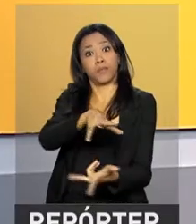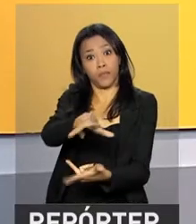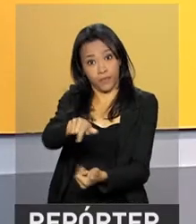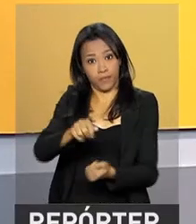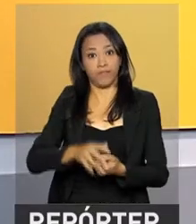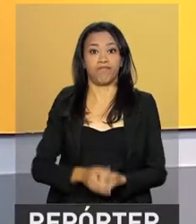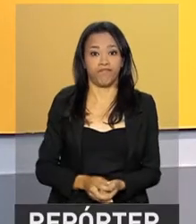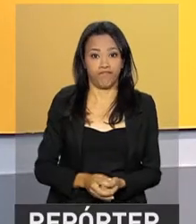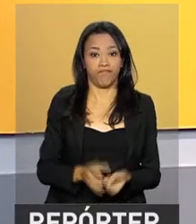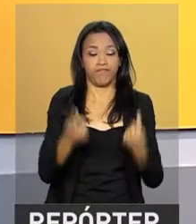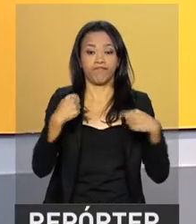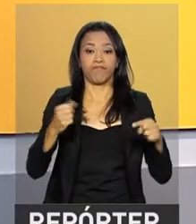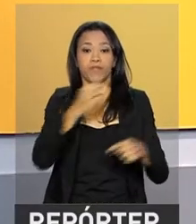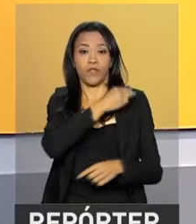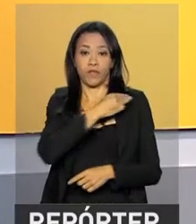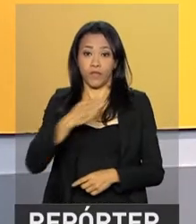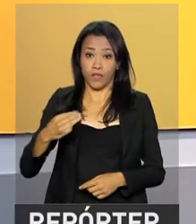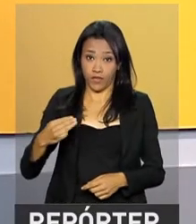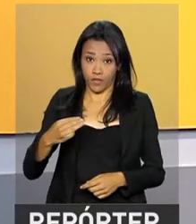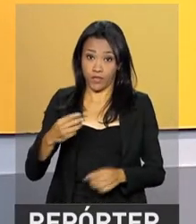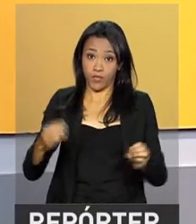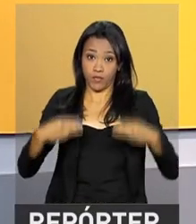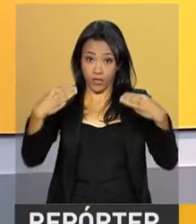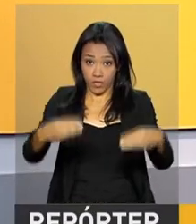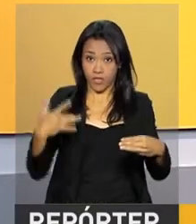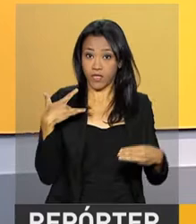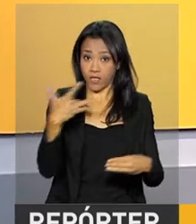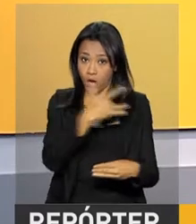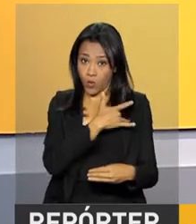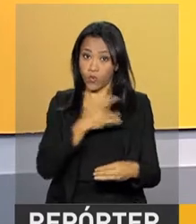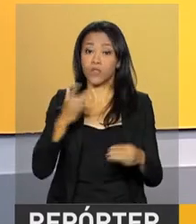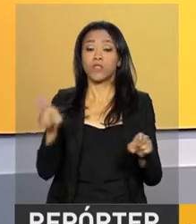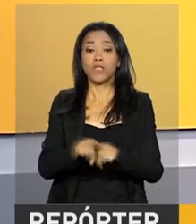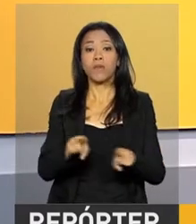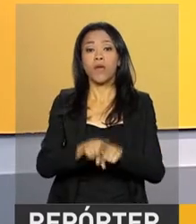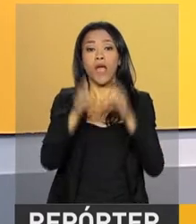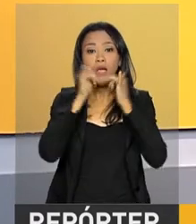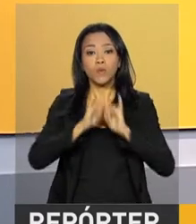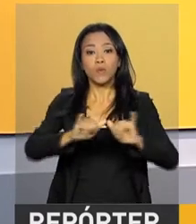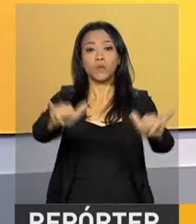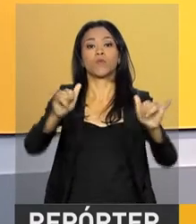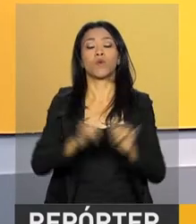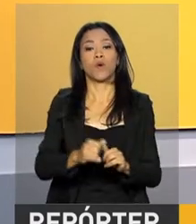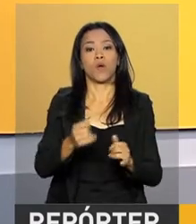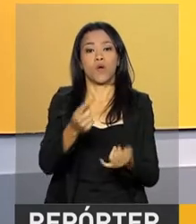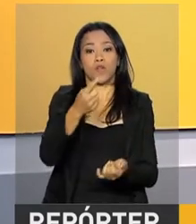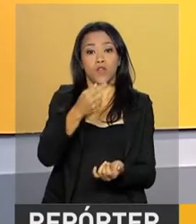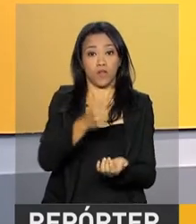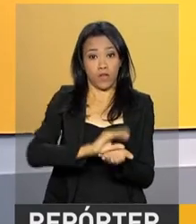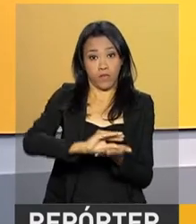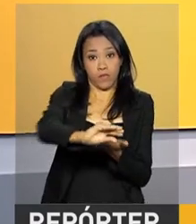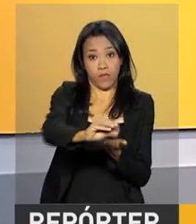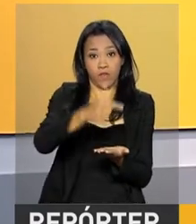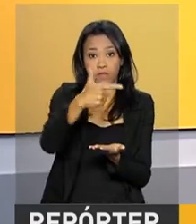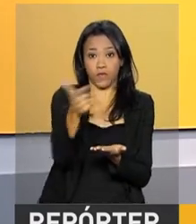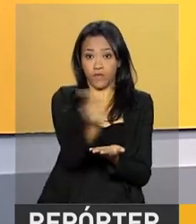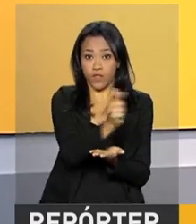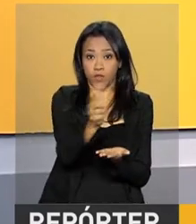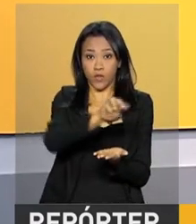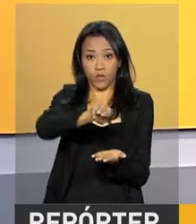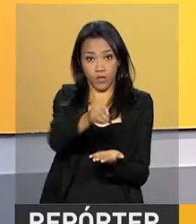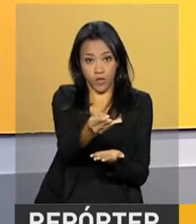o ministério da saúde também anunciou a liberação de 22 milhões de reais para o sistema único de saúde